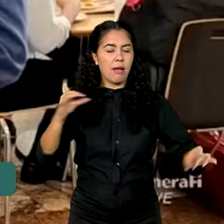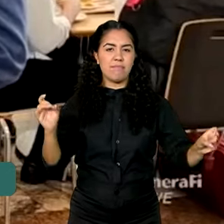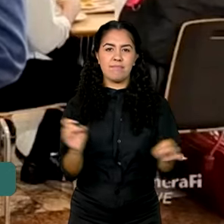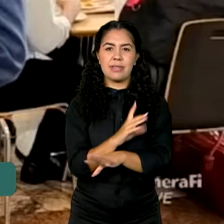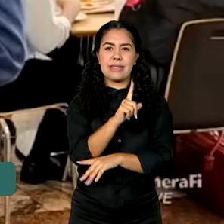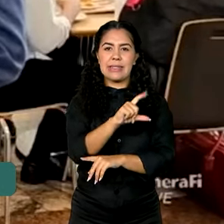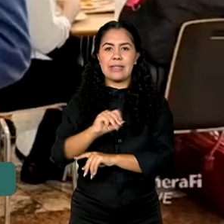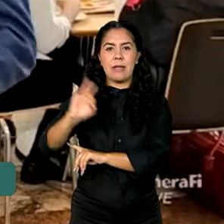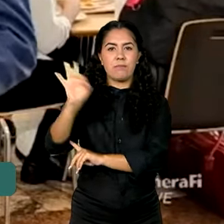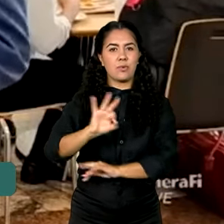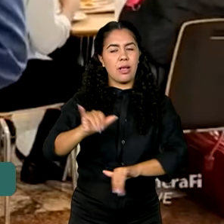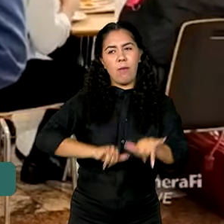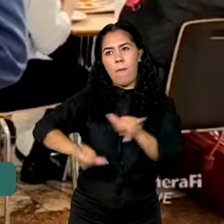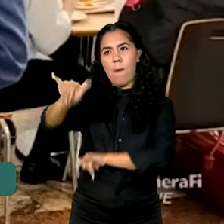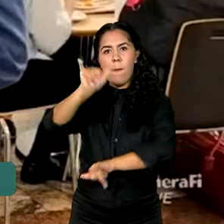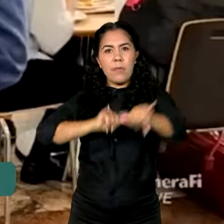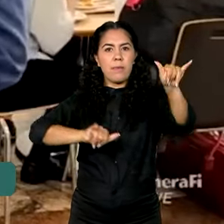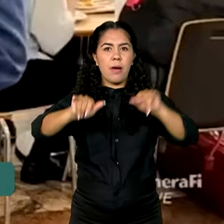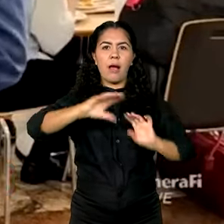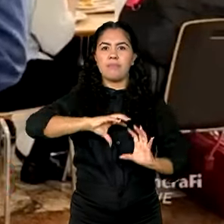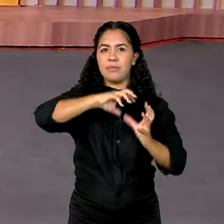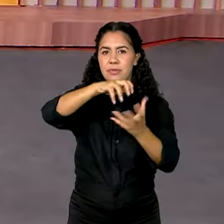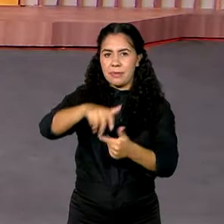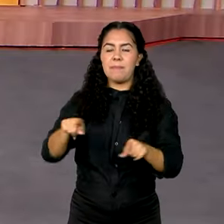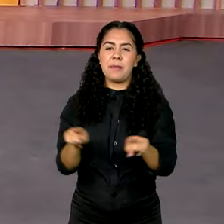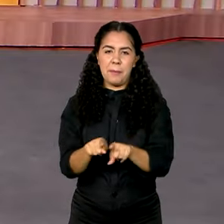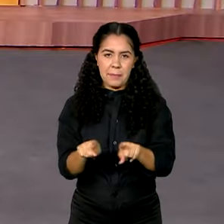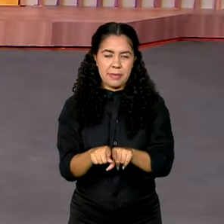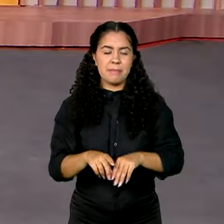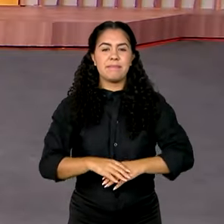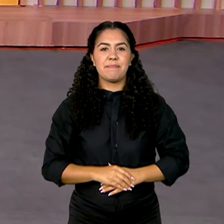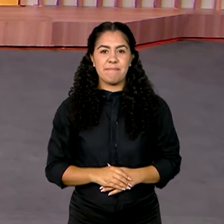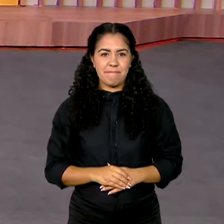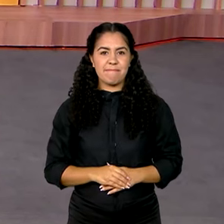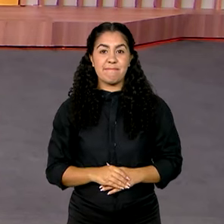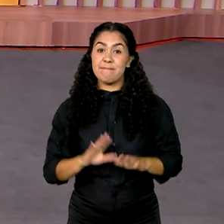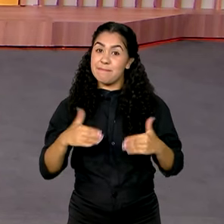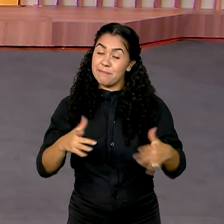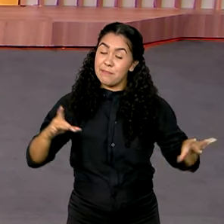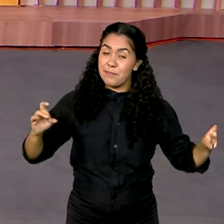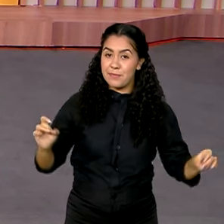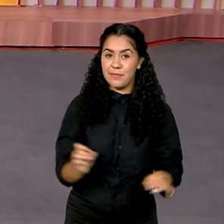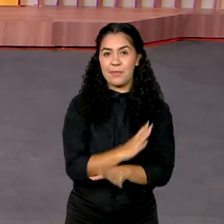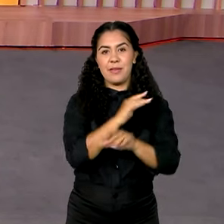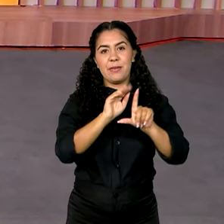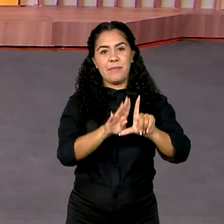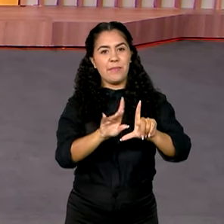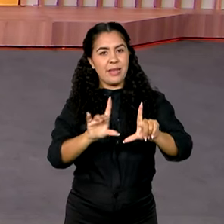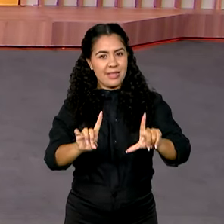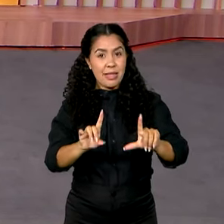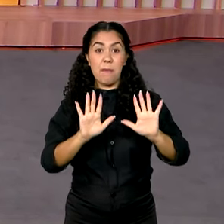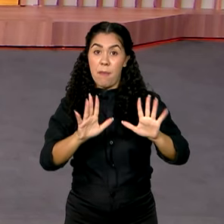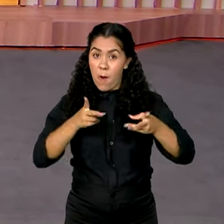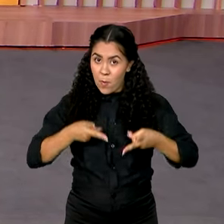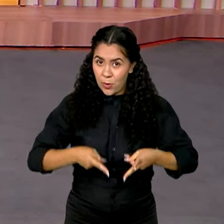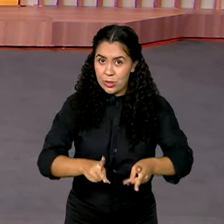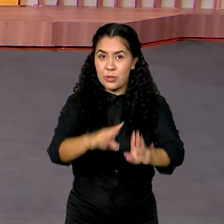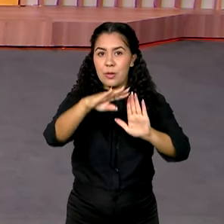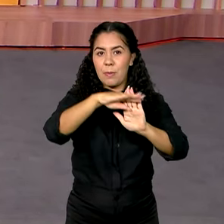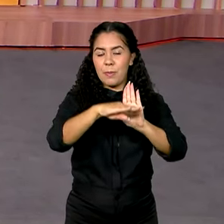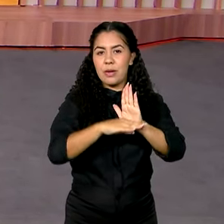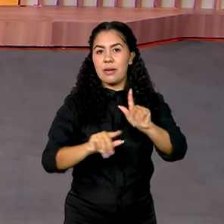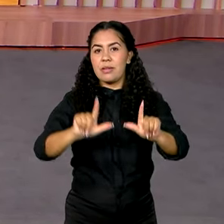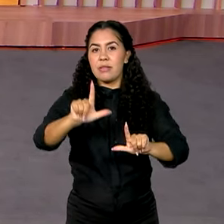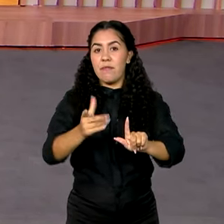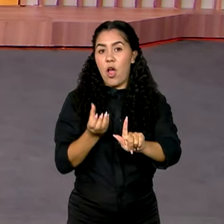100% funcionando, também com os voos internacionais. É isso aí. E o Brasil em Dia fica por aqui, mas o Canal Gov segue